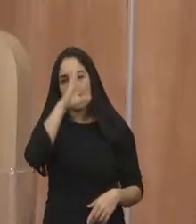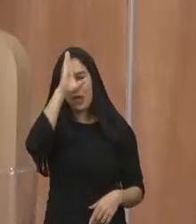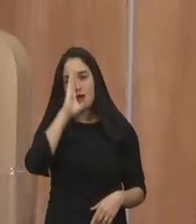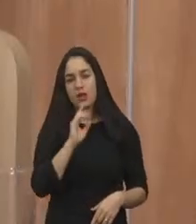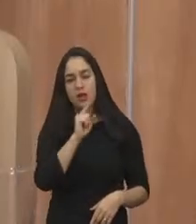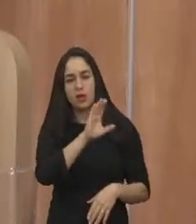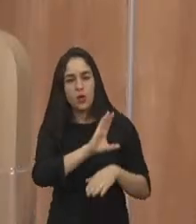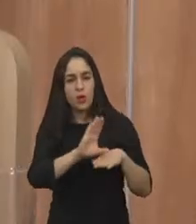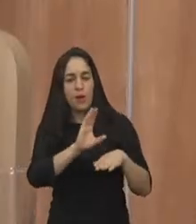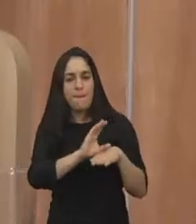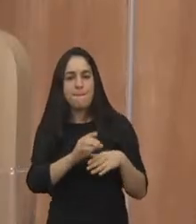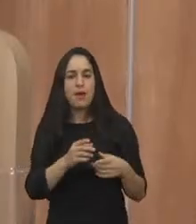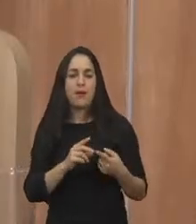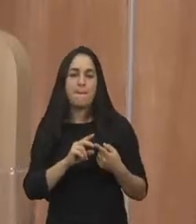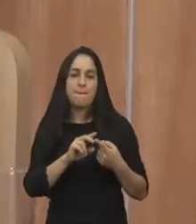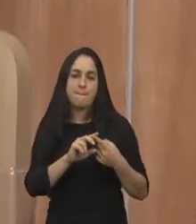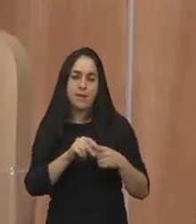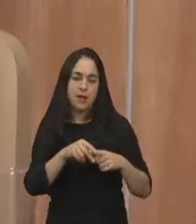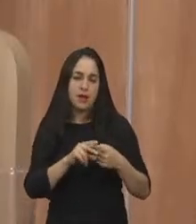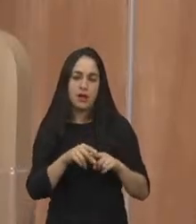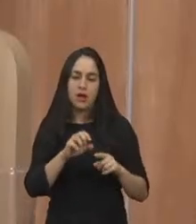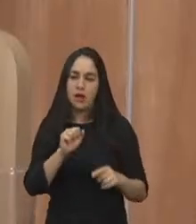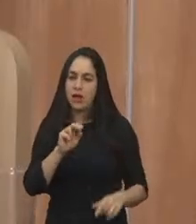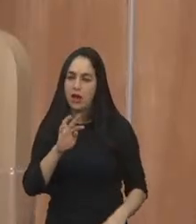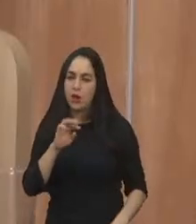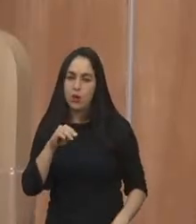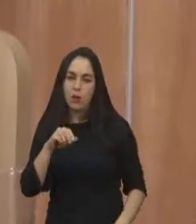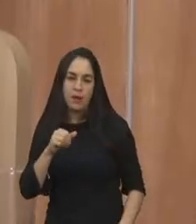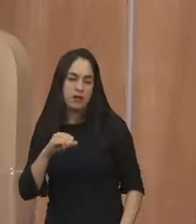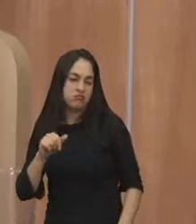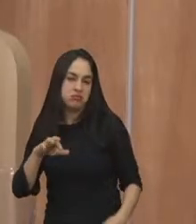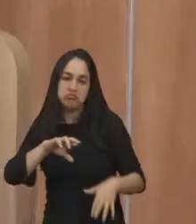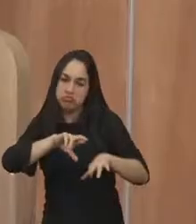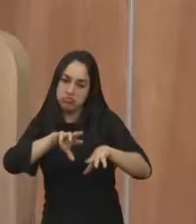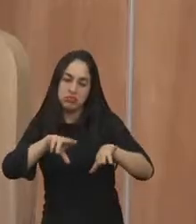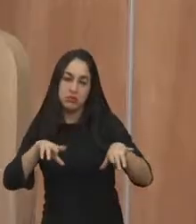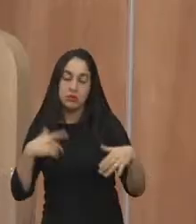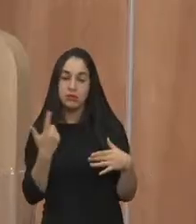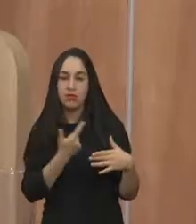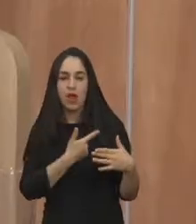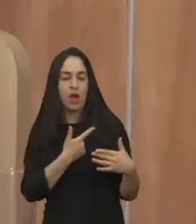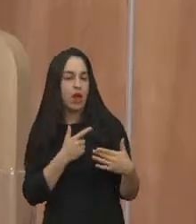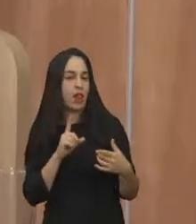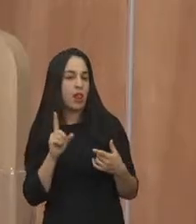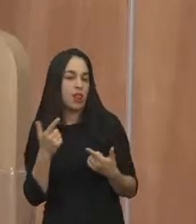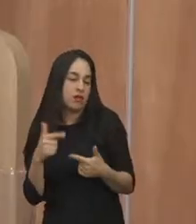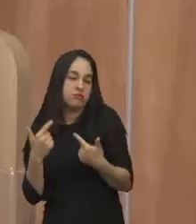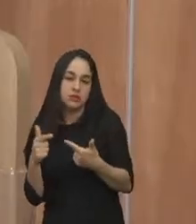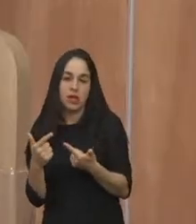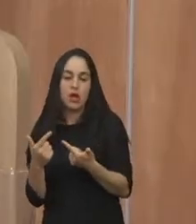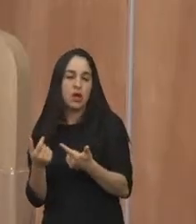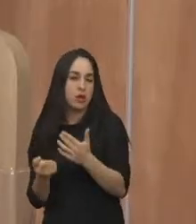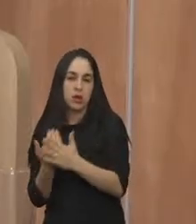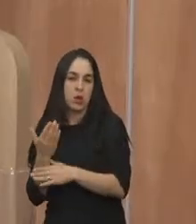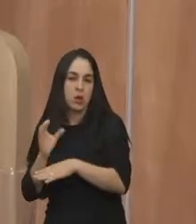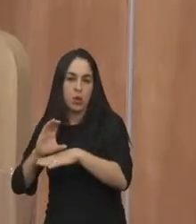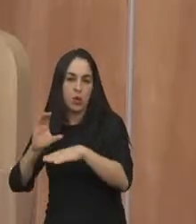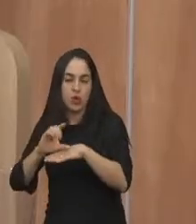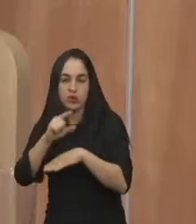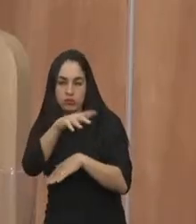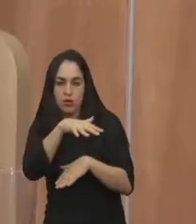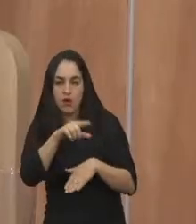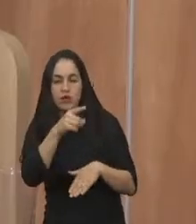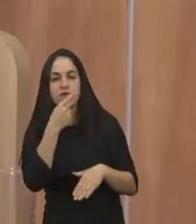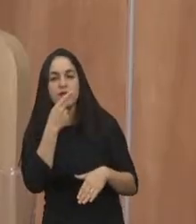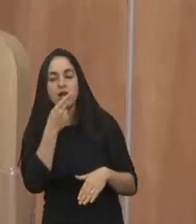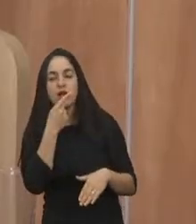de mecânica e eletromecânica, automação. E aí a gente não ofertou cursos nessa área que você citou.